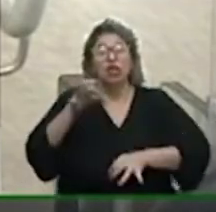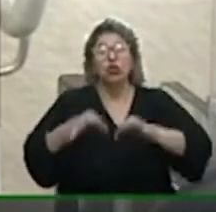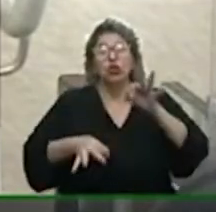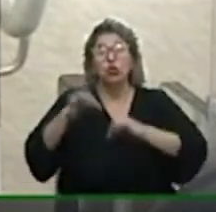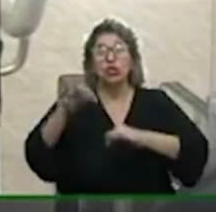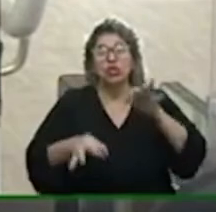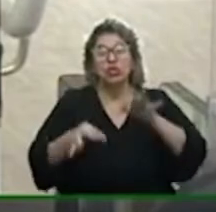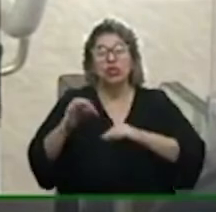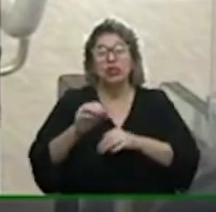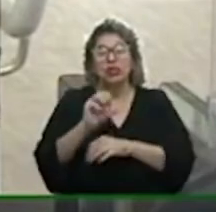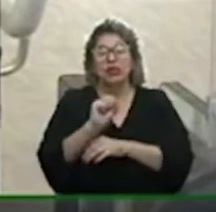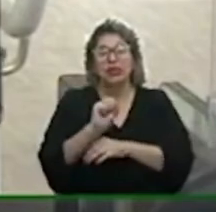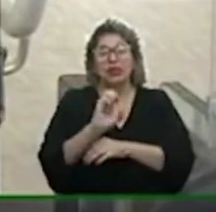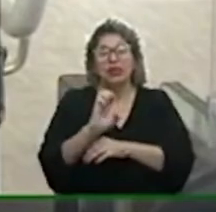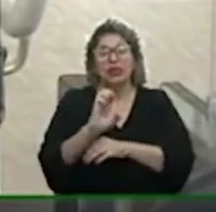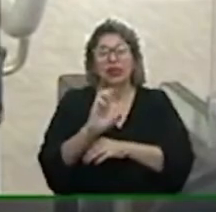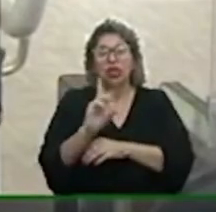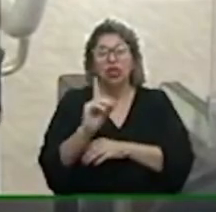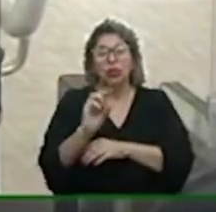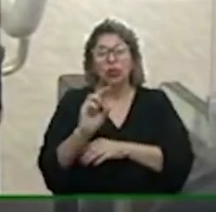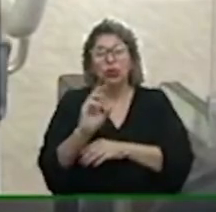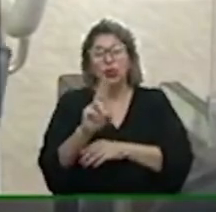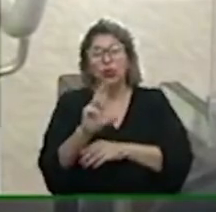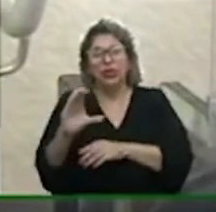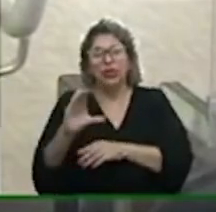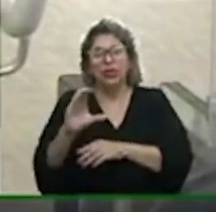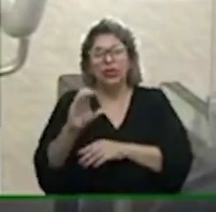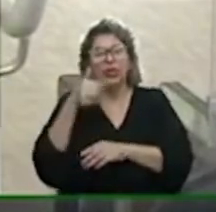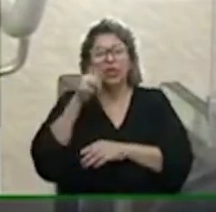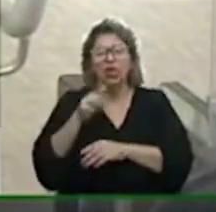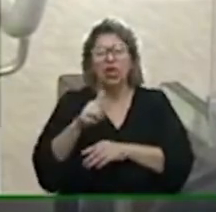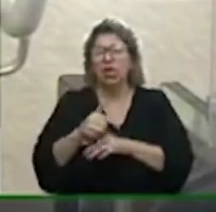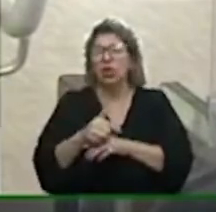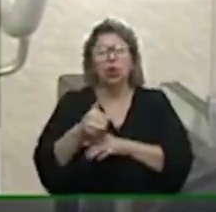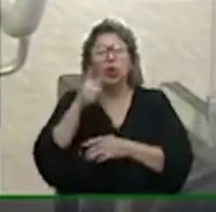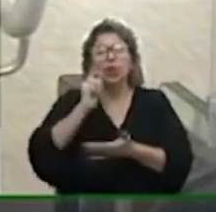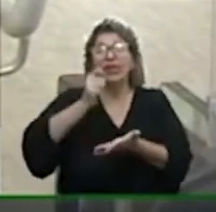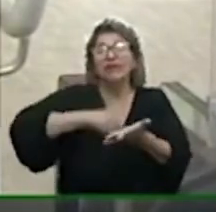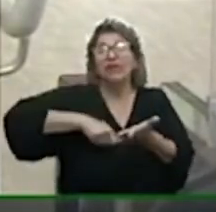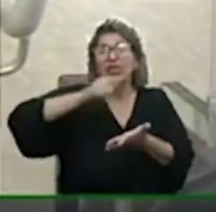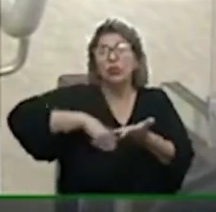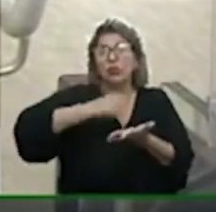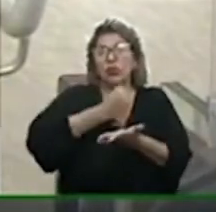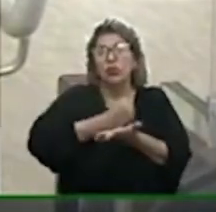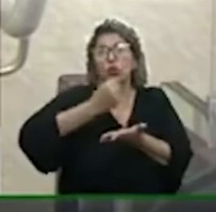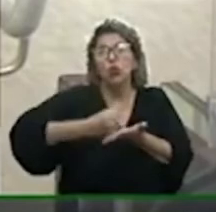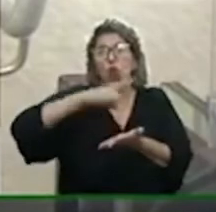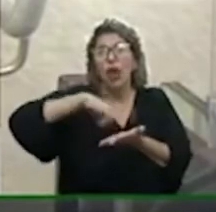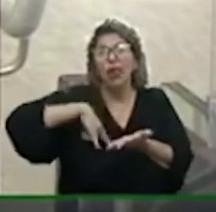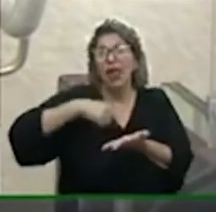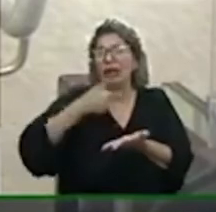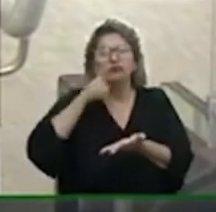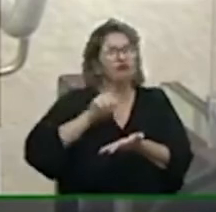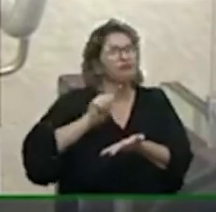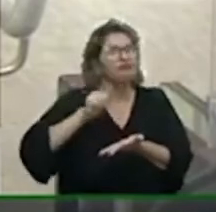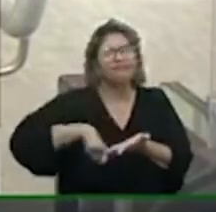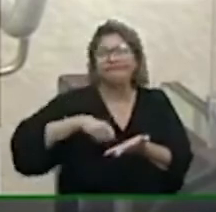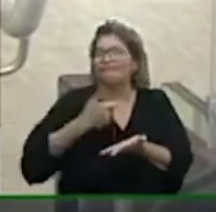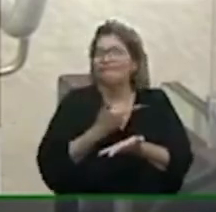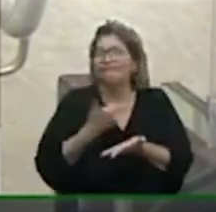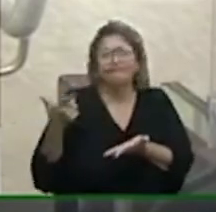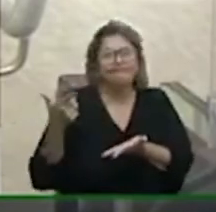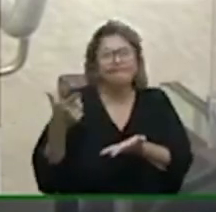da Seduc da Secretaria Estadual da Educação não viabilizou a assinatura do contrato Deputado a Sofia